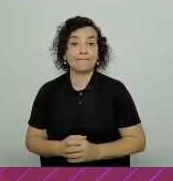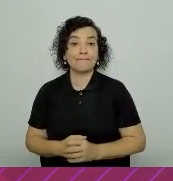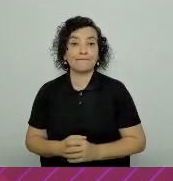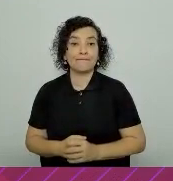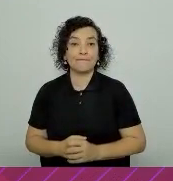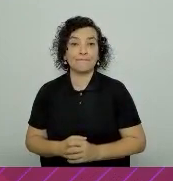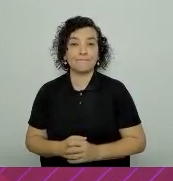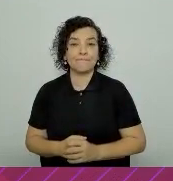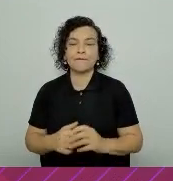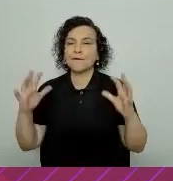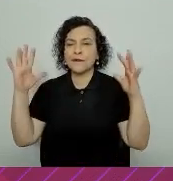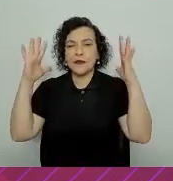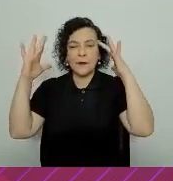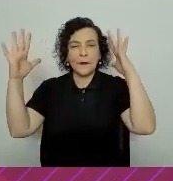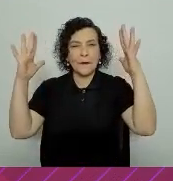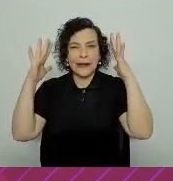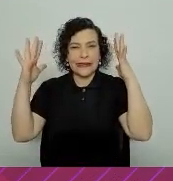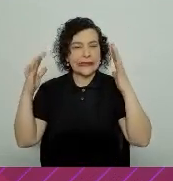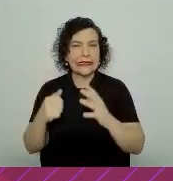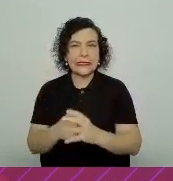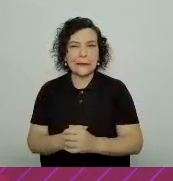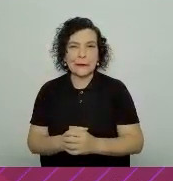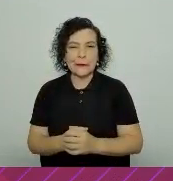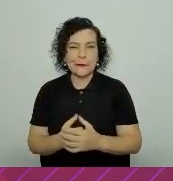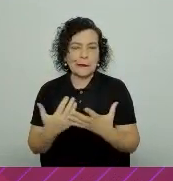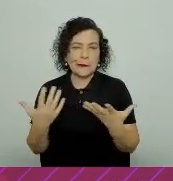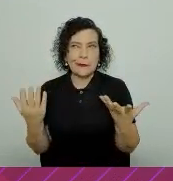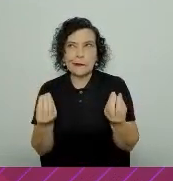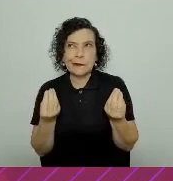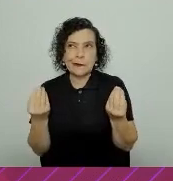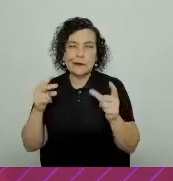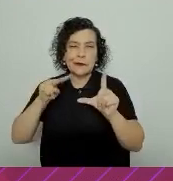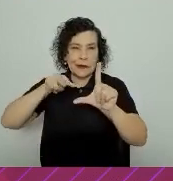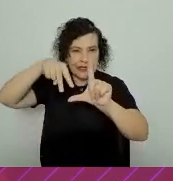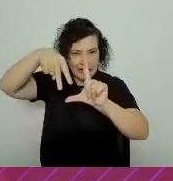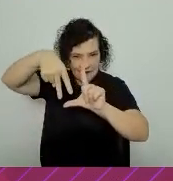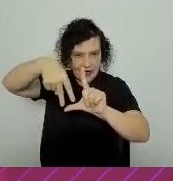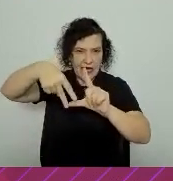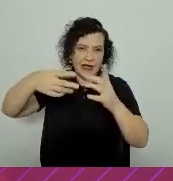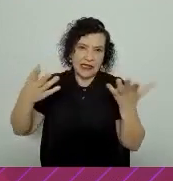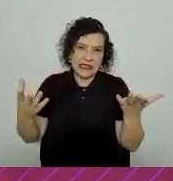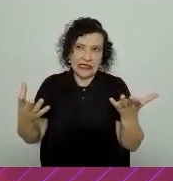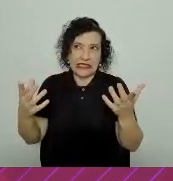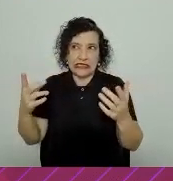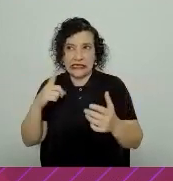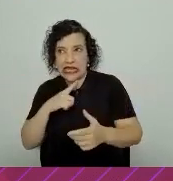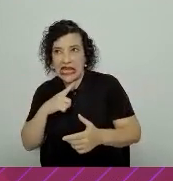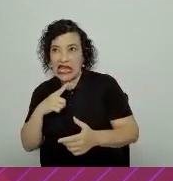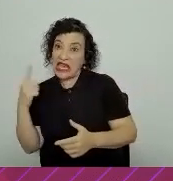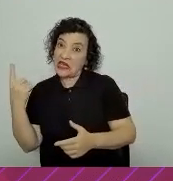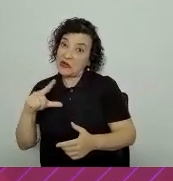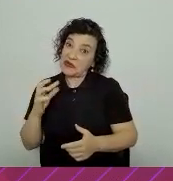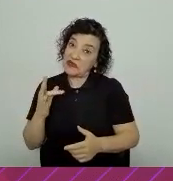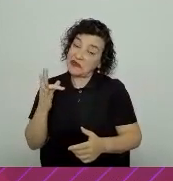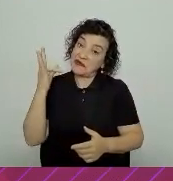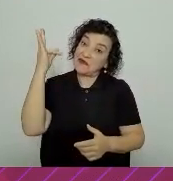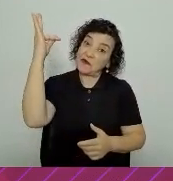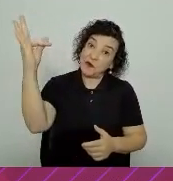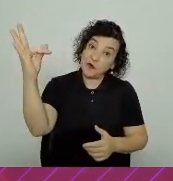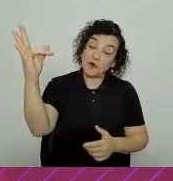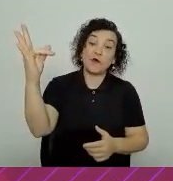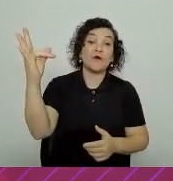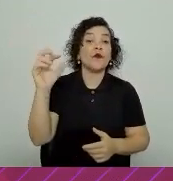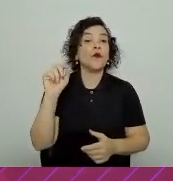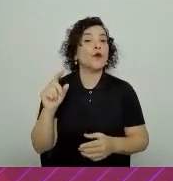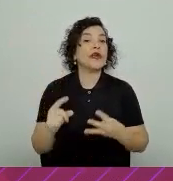então pensando um pouco o que vai ser o metaverso né se ele já tá aqui se ele não tá se ele vai ser pro futuro ele é